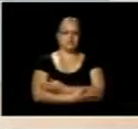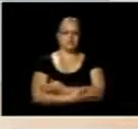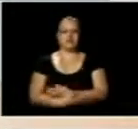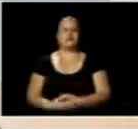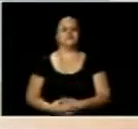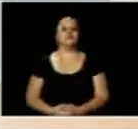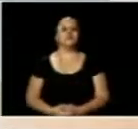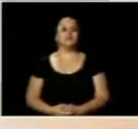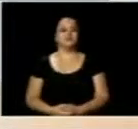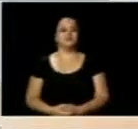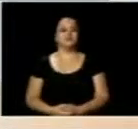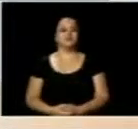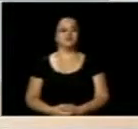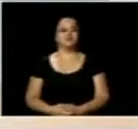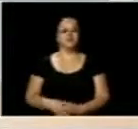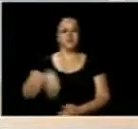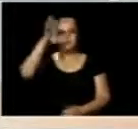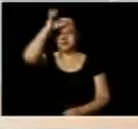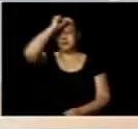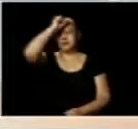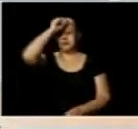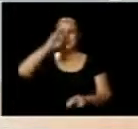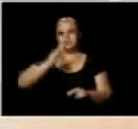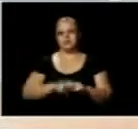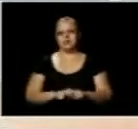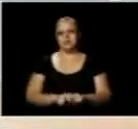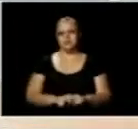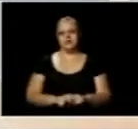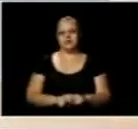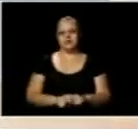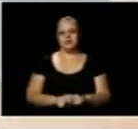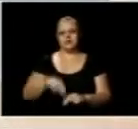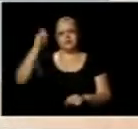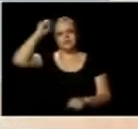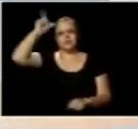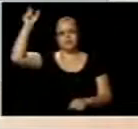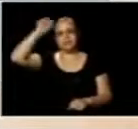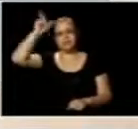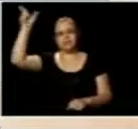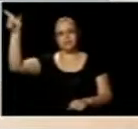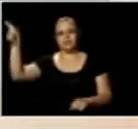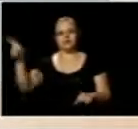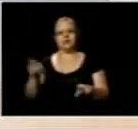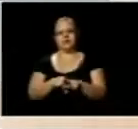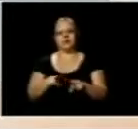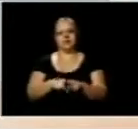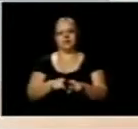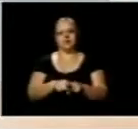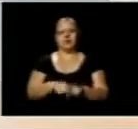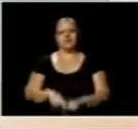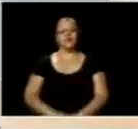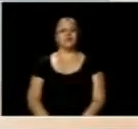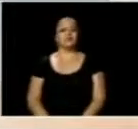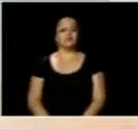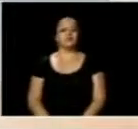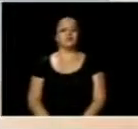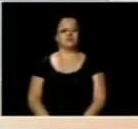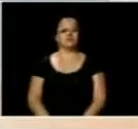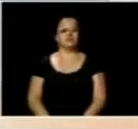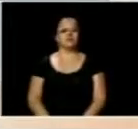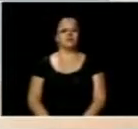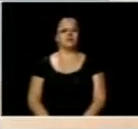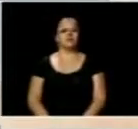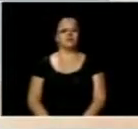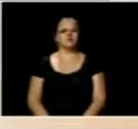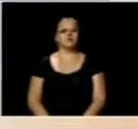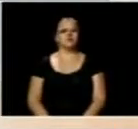sentar ainda? Está nessa situação a cultura de Taubaté. Eu fico bobo de ver uma cidade de 300 mil pessoas,